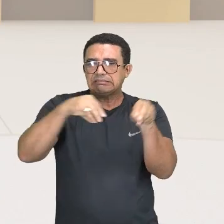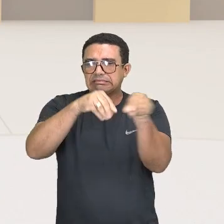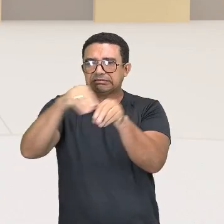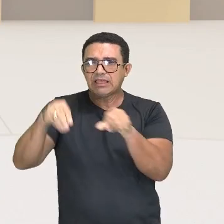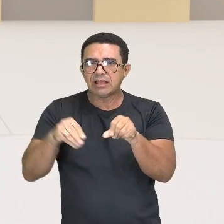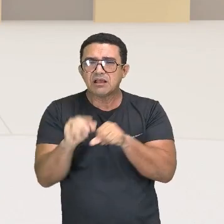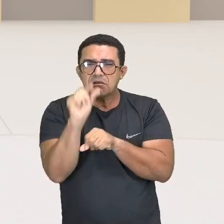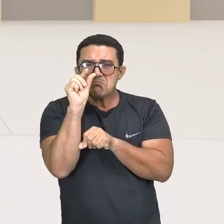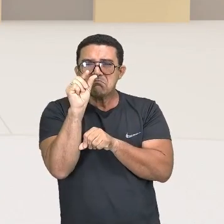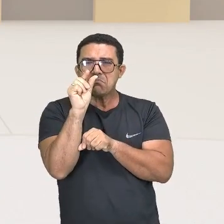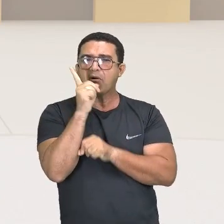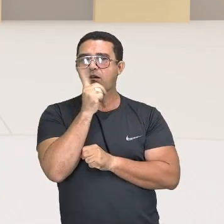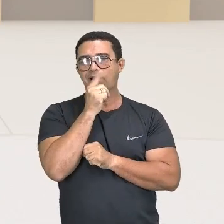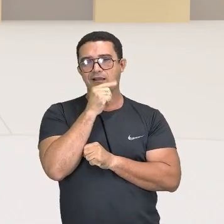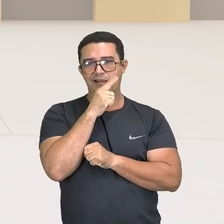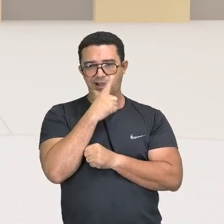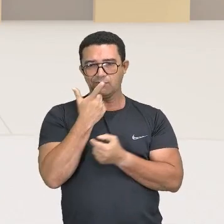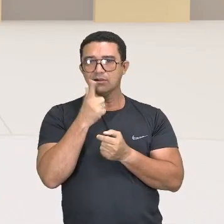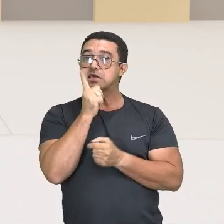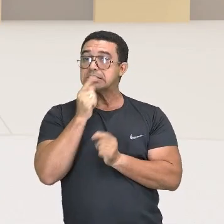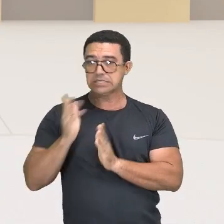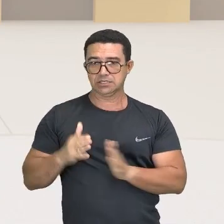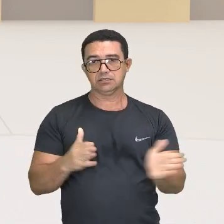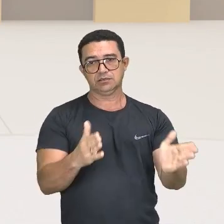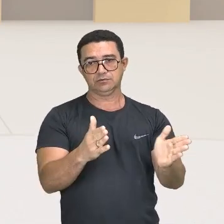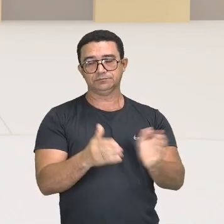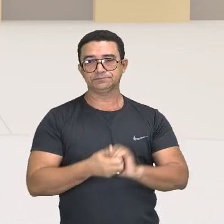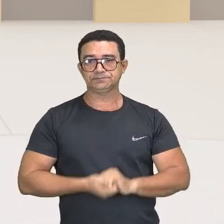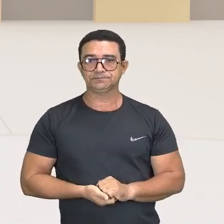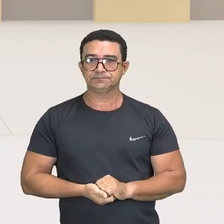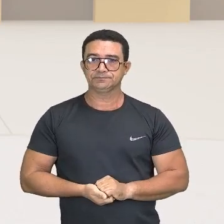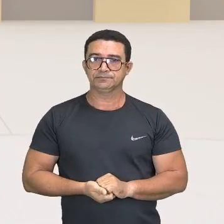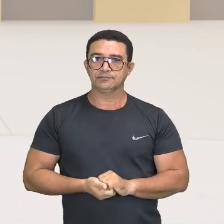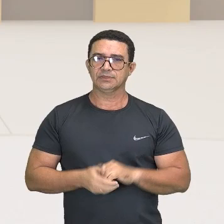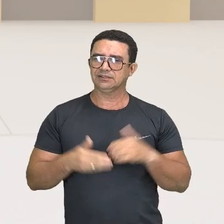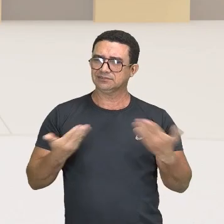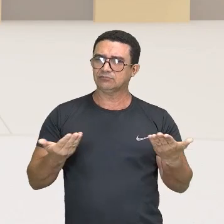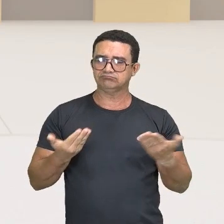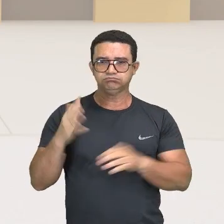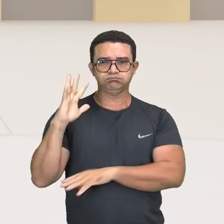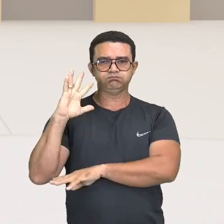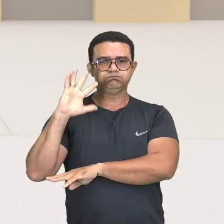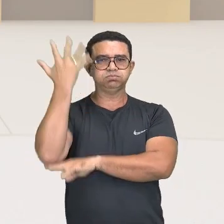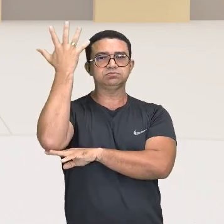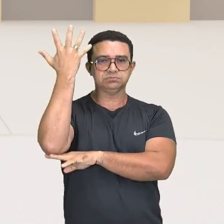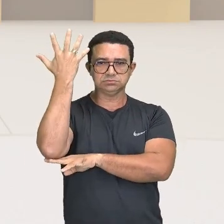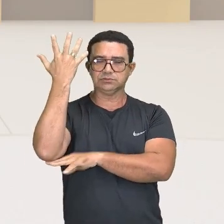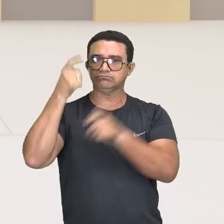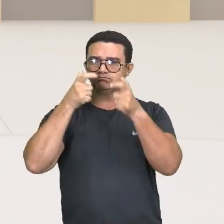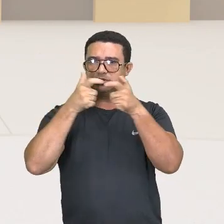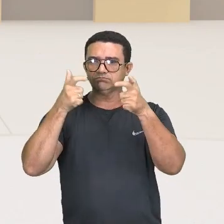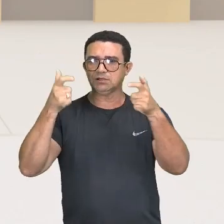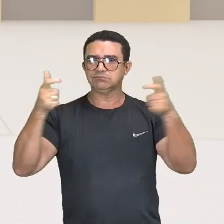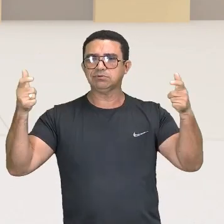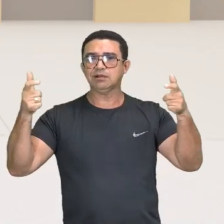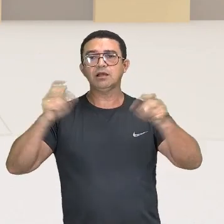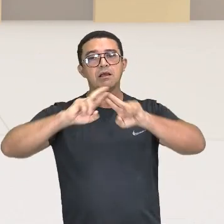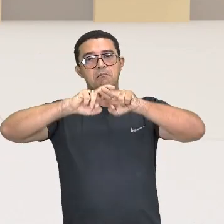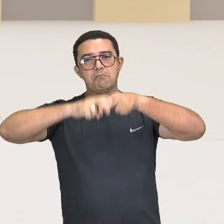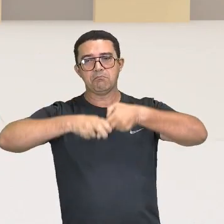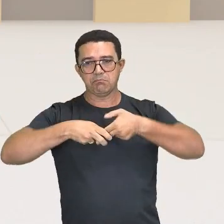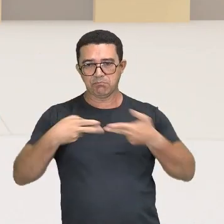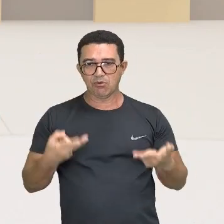se concentra ainda essa água desse rio, por exemplo. Então, aí esses fenômenos vão aumentando aí com uma certa frequência por causa